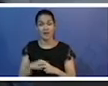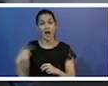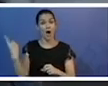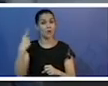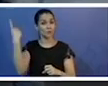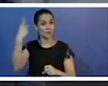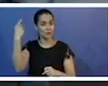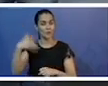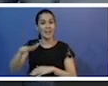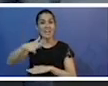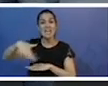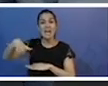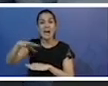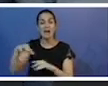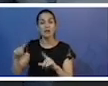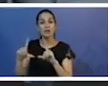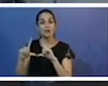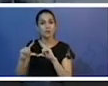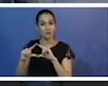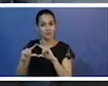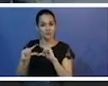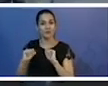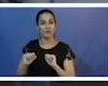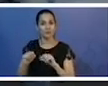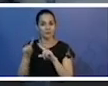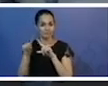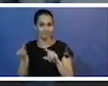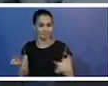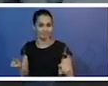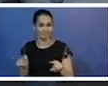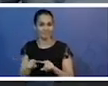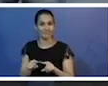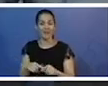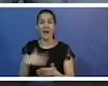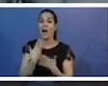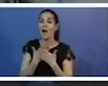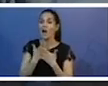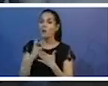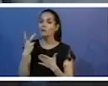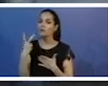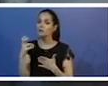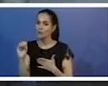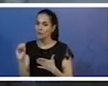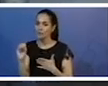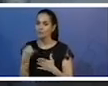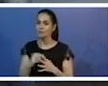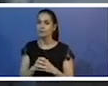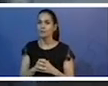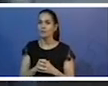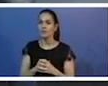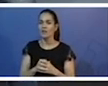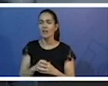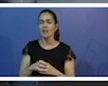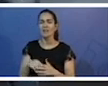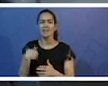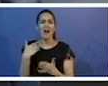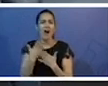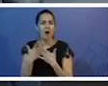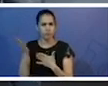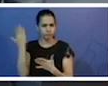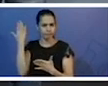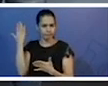área do triângulo. Nossa aula número 50. Retomando, nas últimas